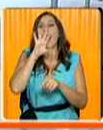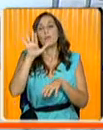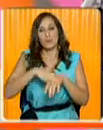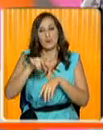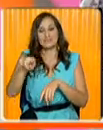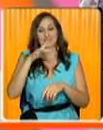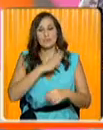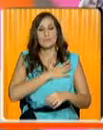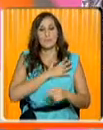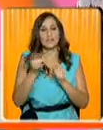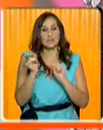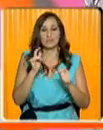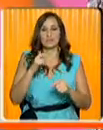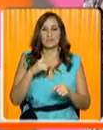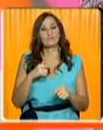vocês gostam da discussão.